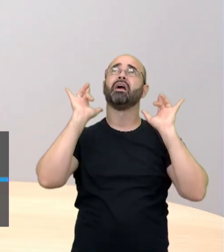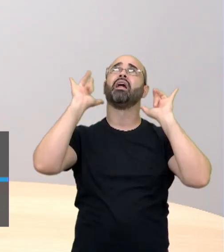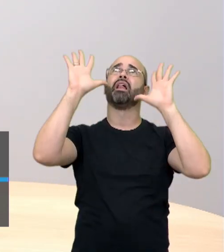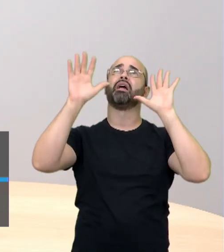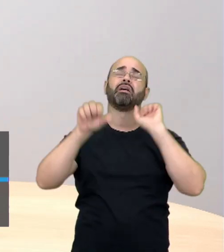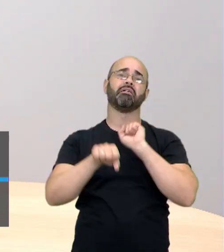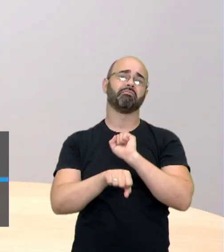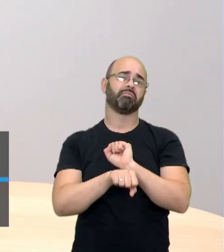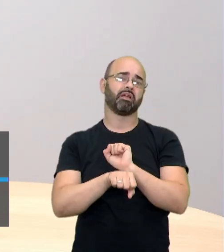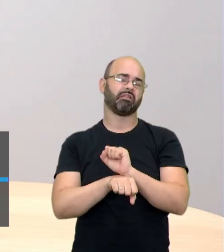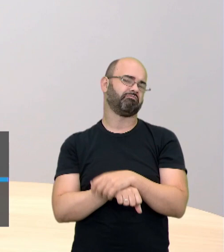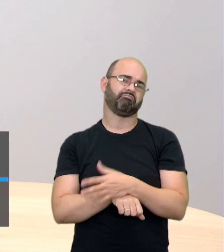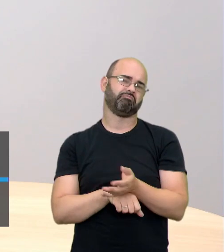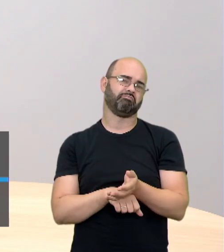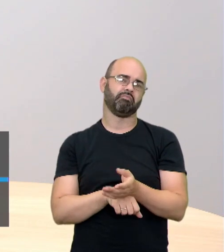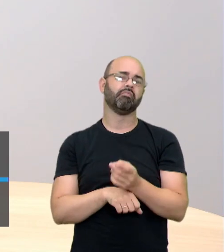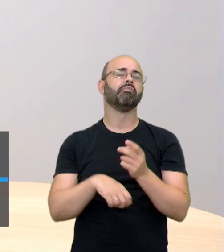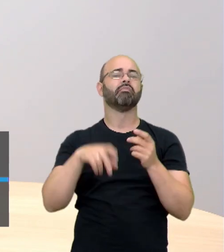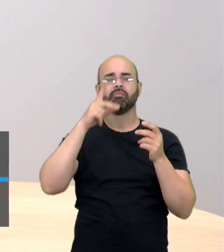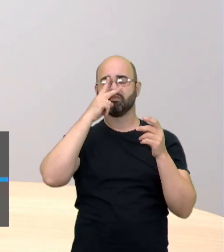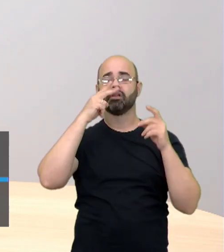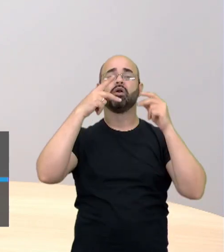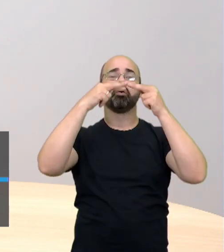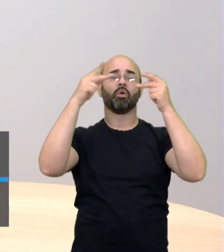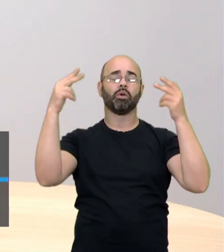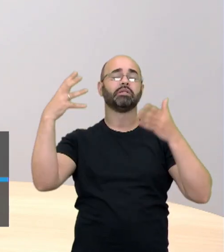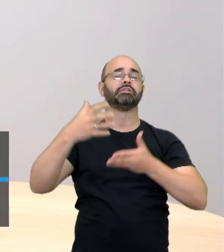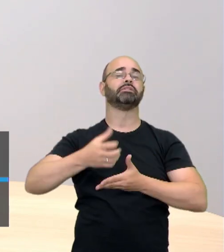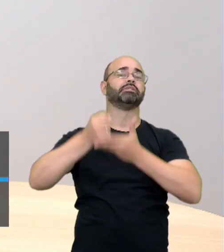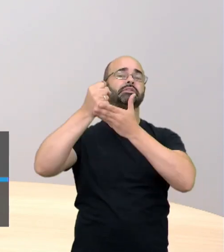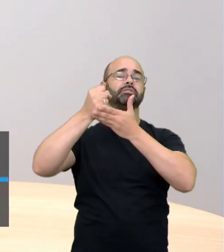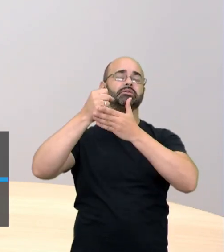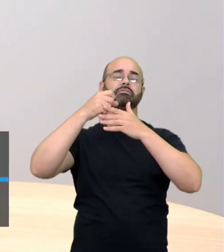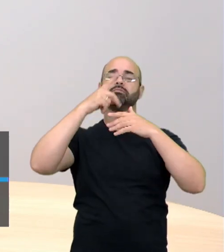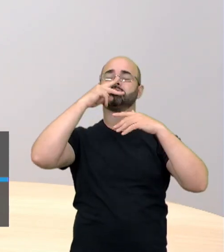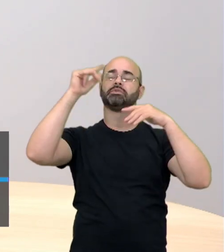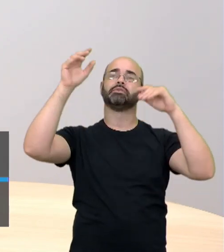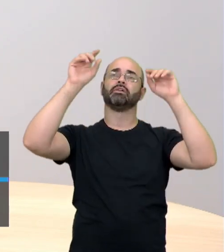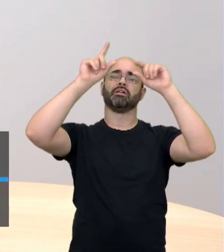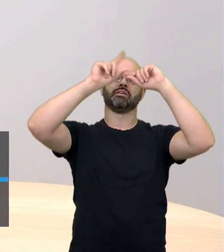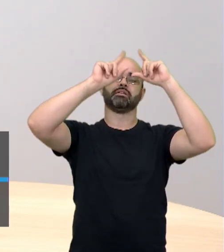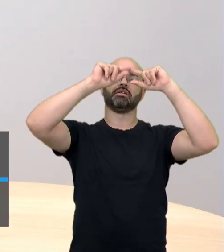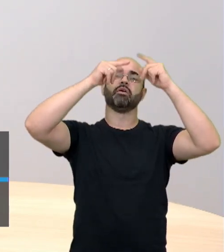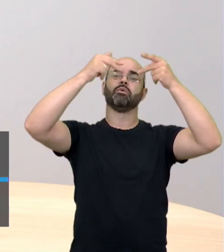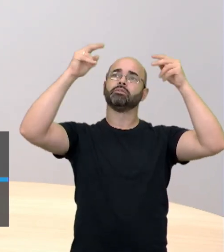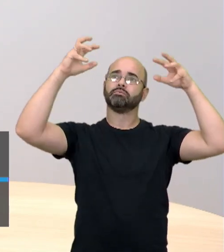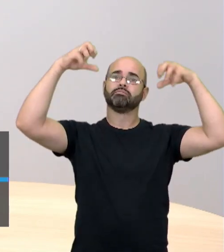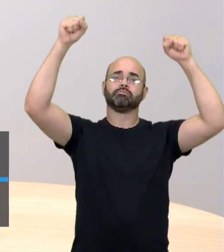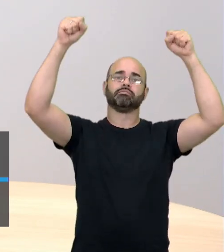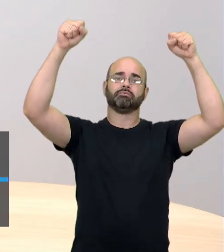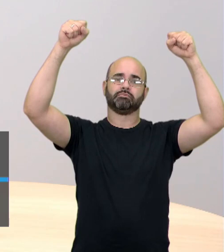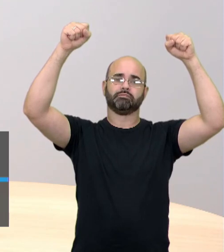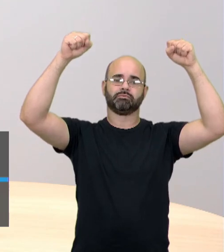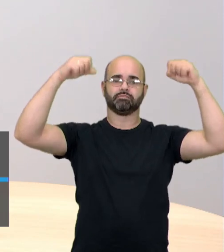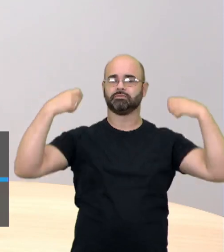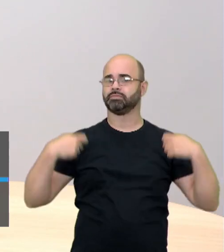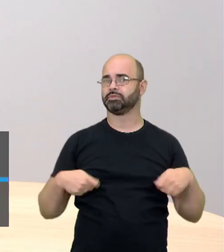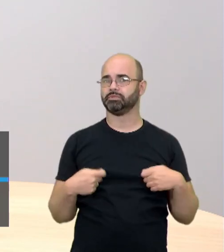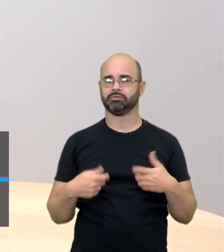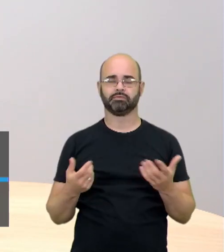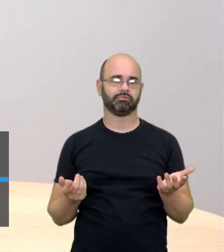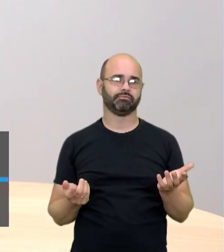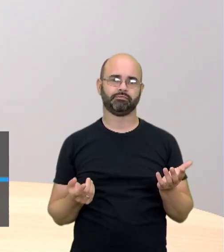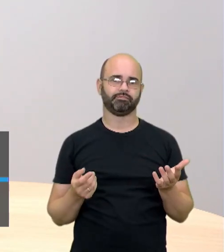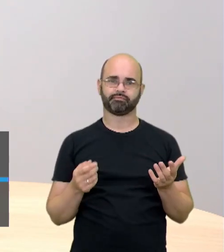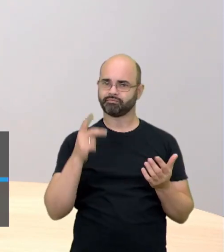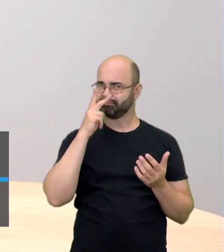né? Tem que ter alguma substância que segura essas estrelas lá. Tem que ter alguma coisa que dá uma